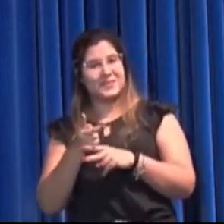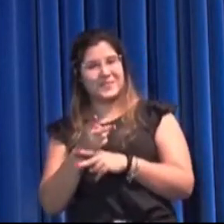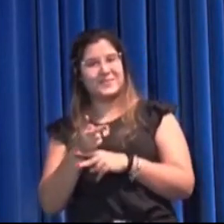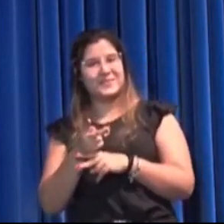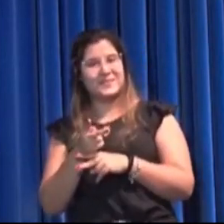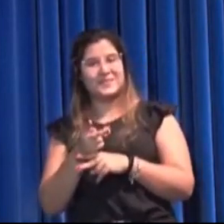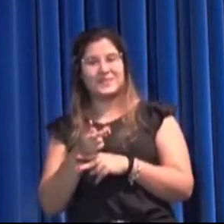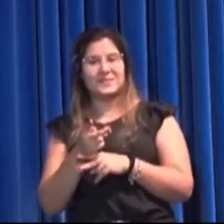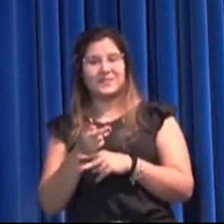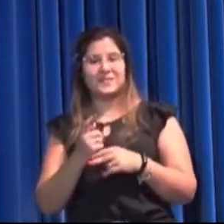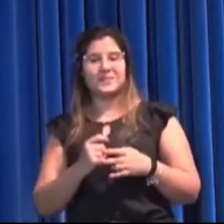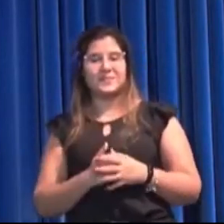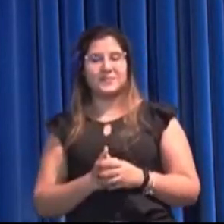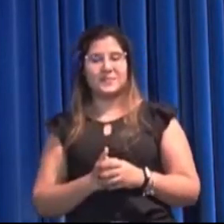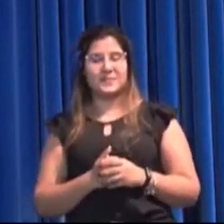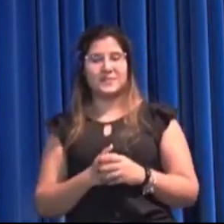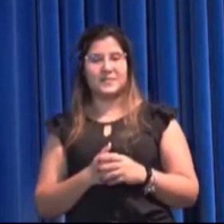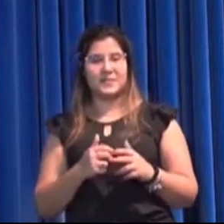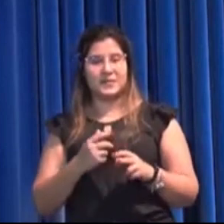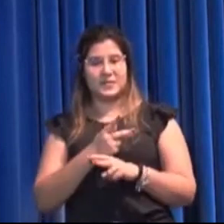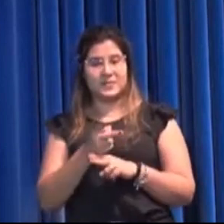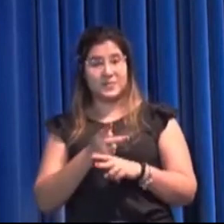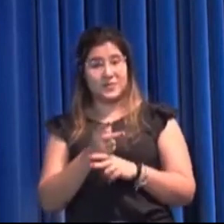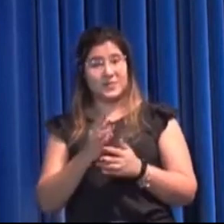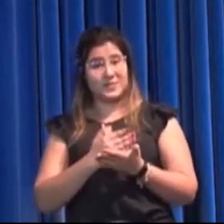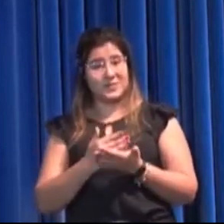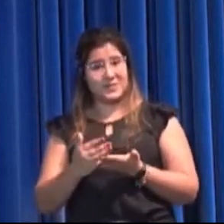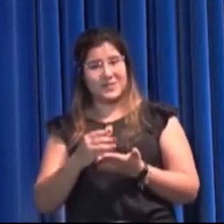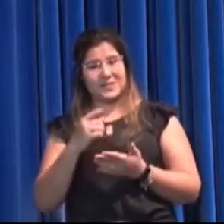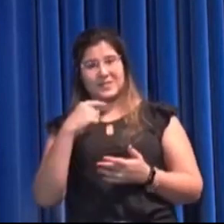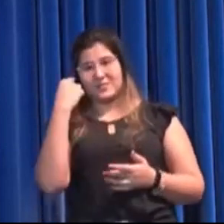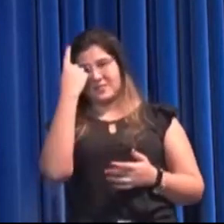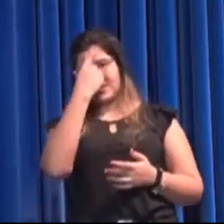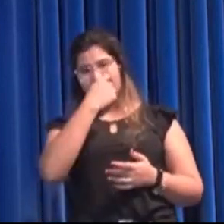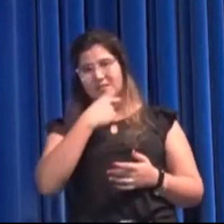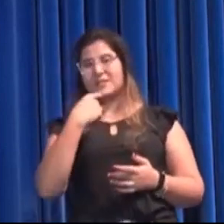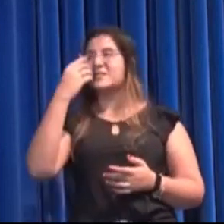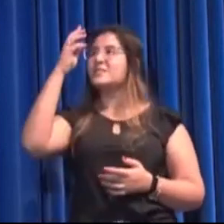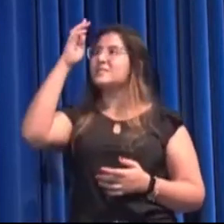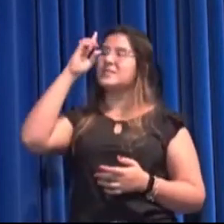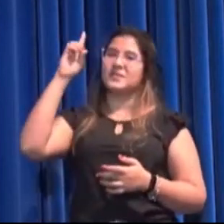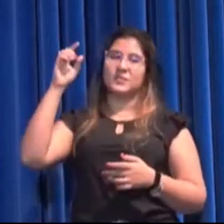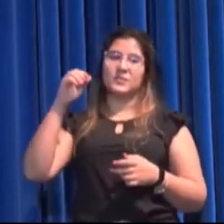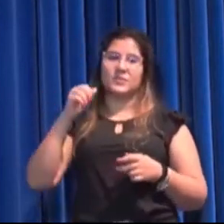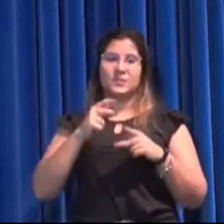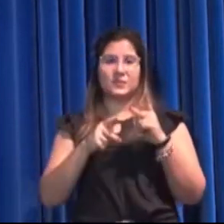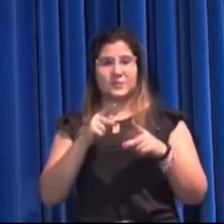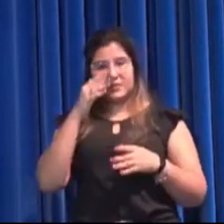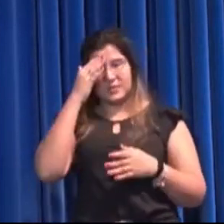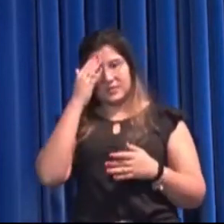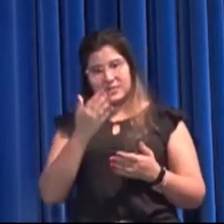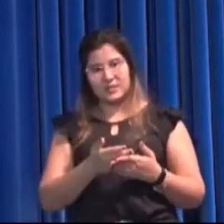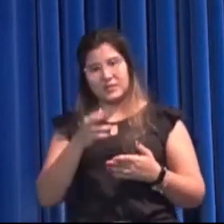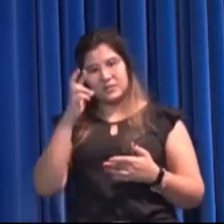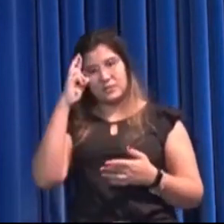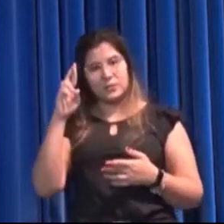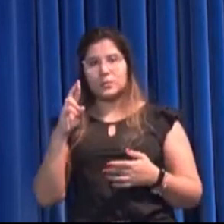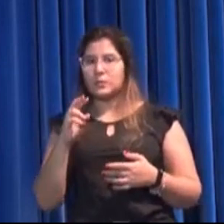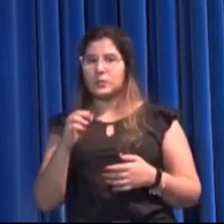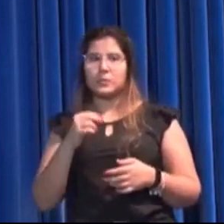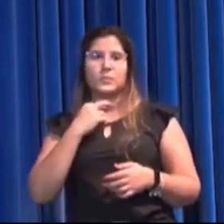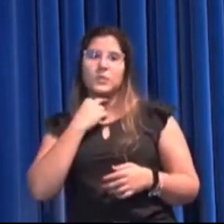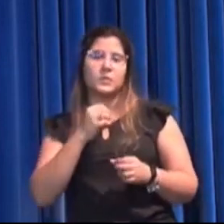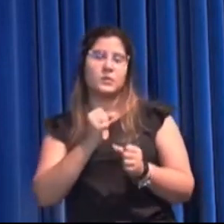dar o primeiro passo, buscar a face de Deus. Um povo que crê no Senhor não pode ficar apenas aguardando